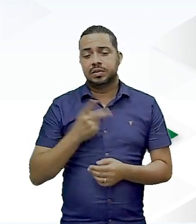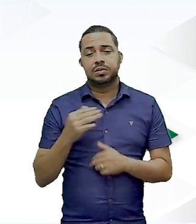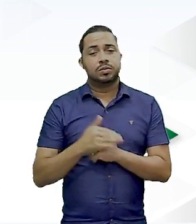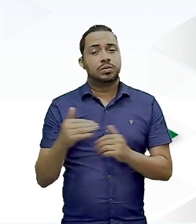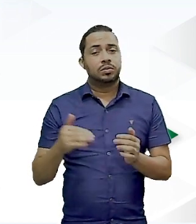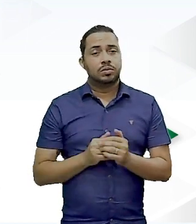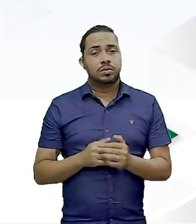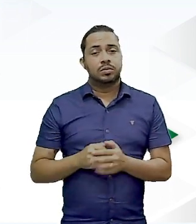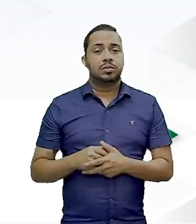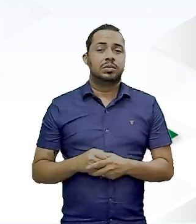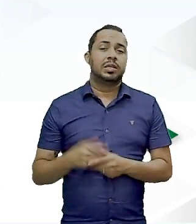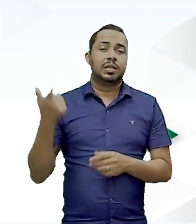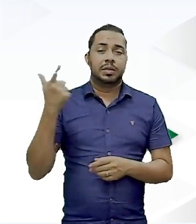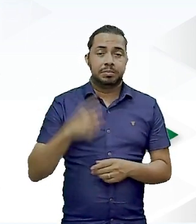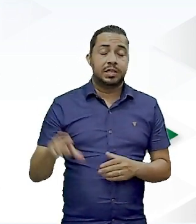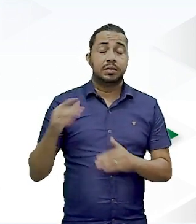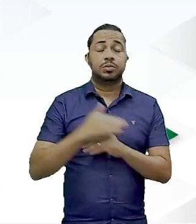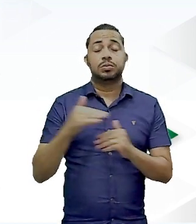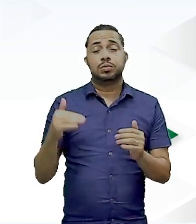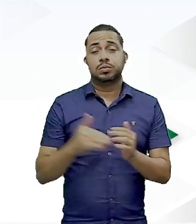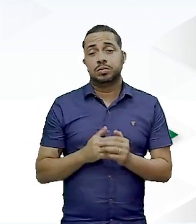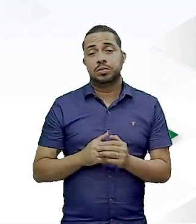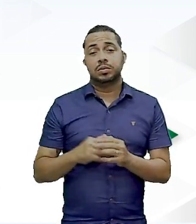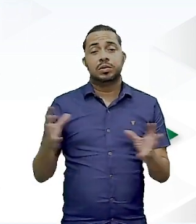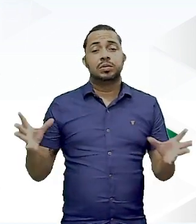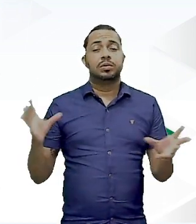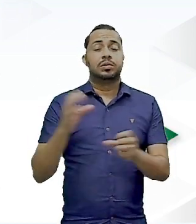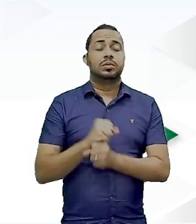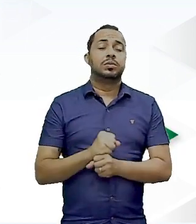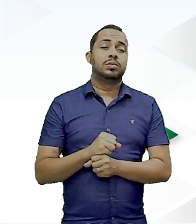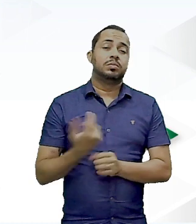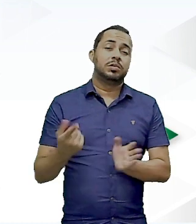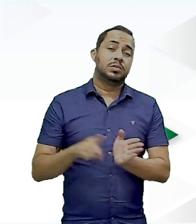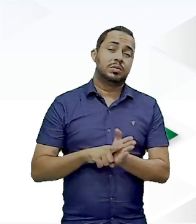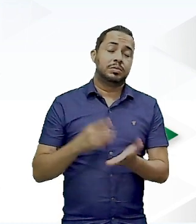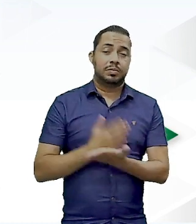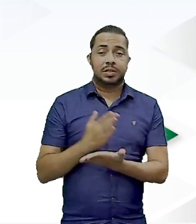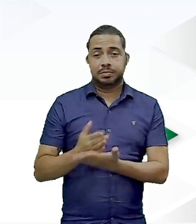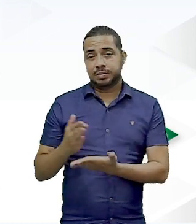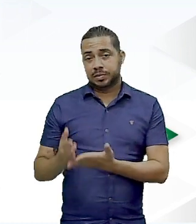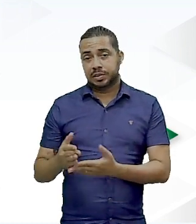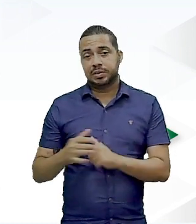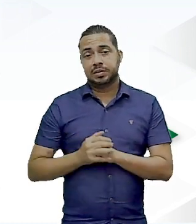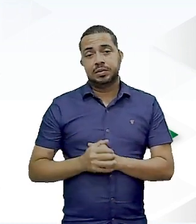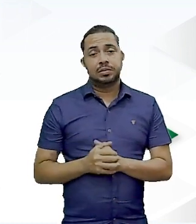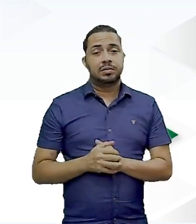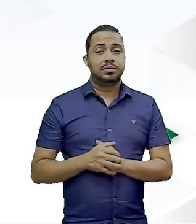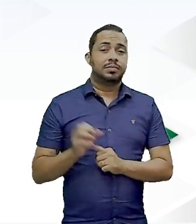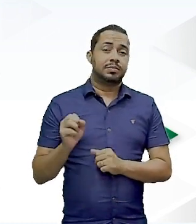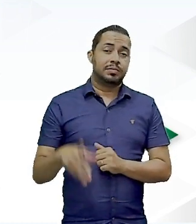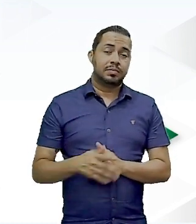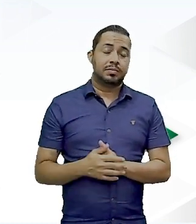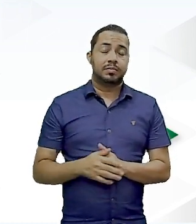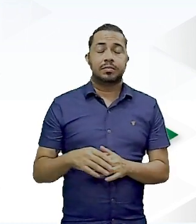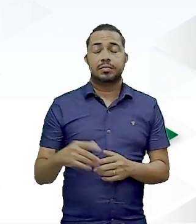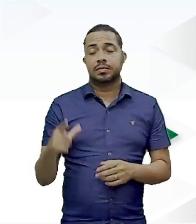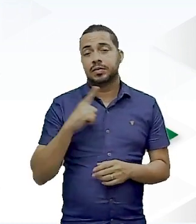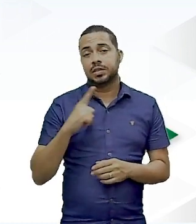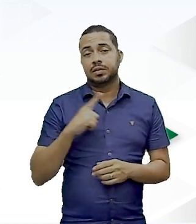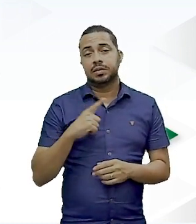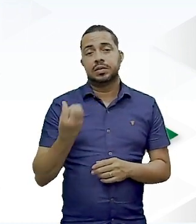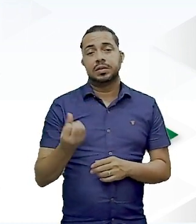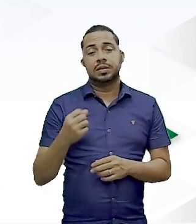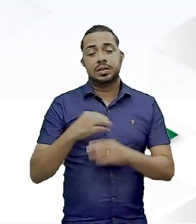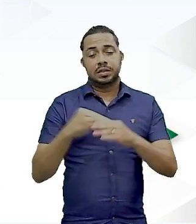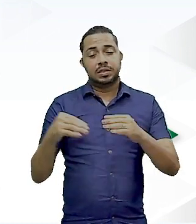seria repete o todo e soma ou subtrai as partes. Tá certo? Vamos lá. Eu tenho 6